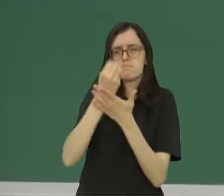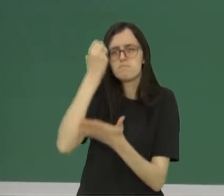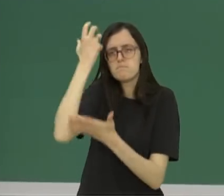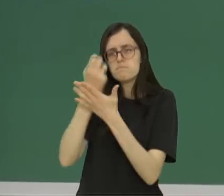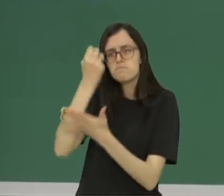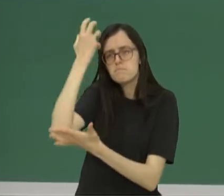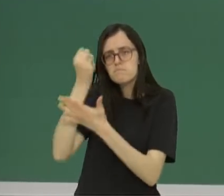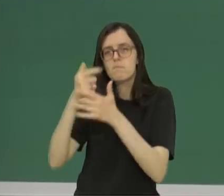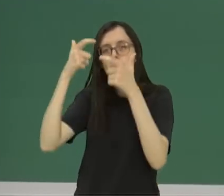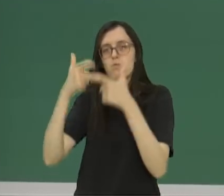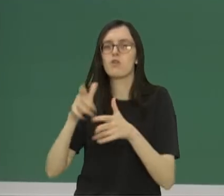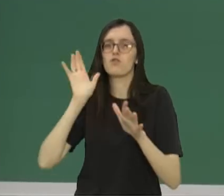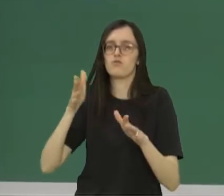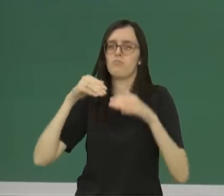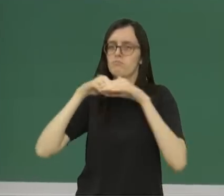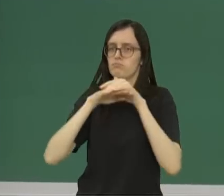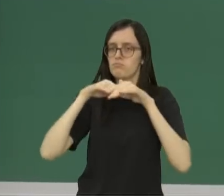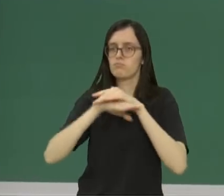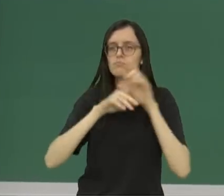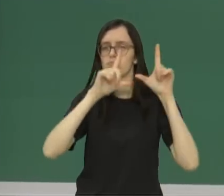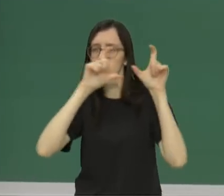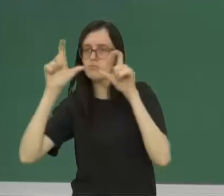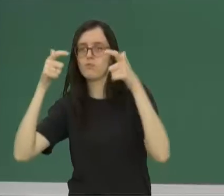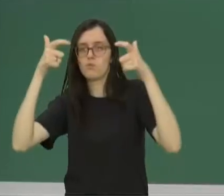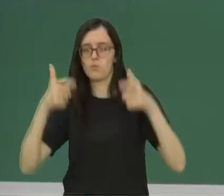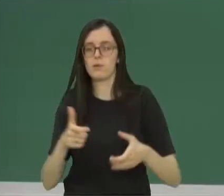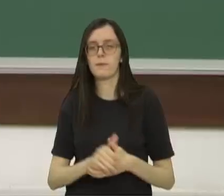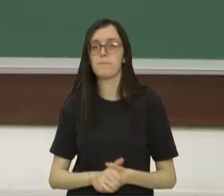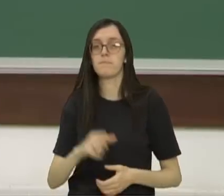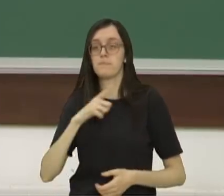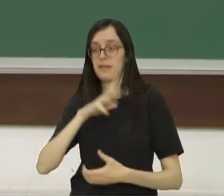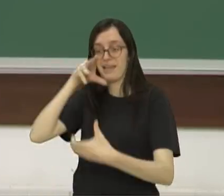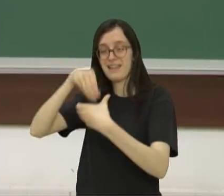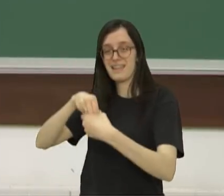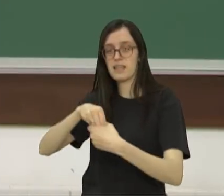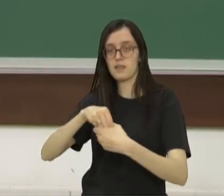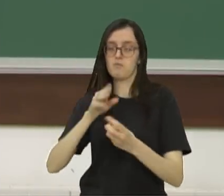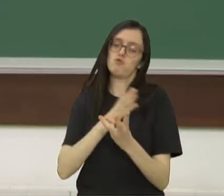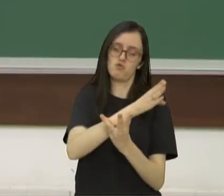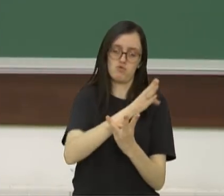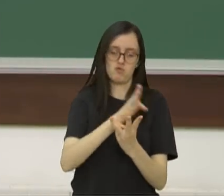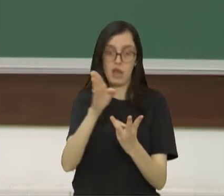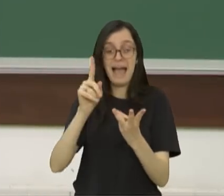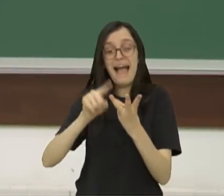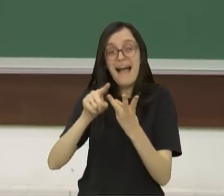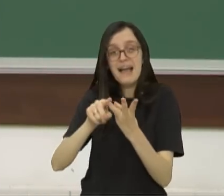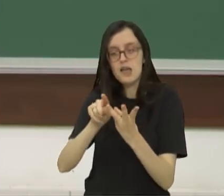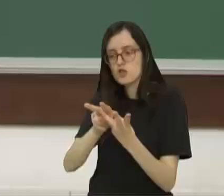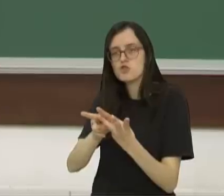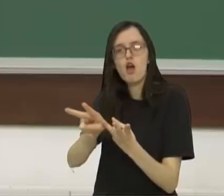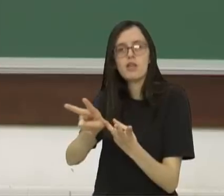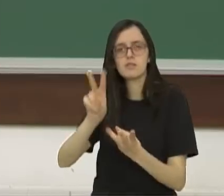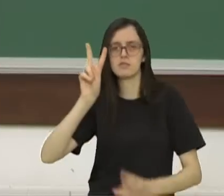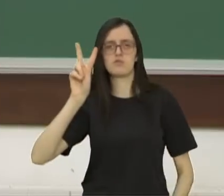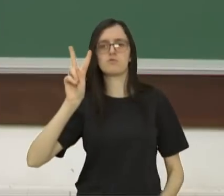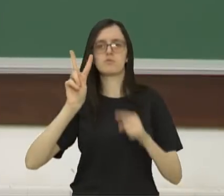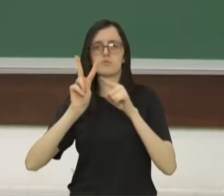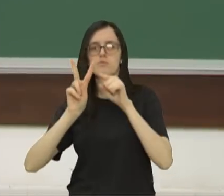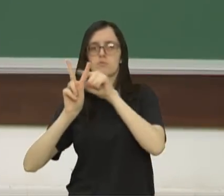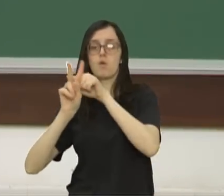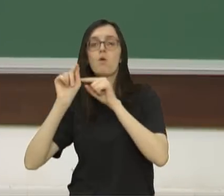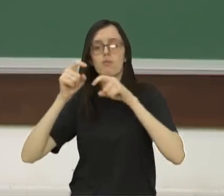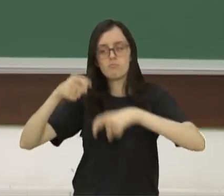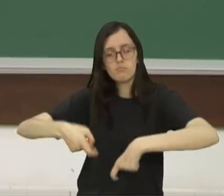região do Vale do Ivaí ali, então são duas frentes de desenvolvimento. Então, uma frente de fruticultura, né? Então a agricultura